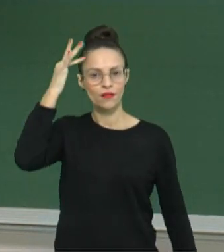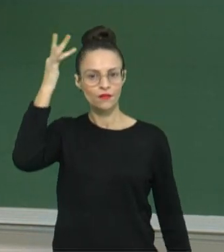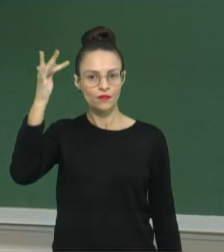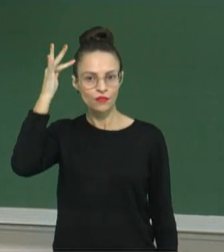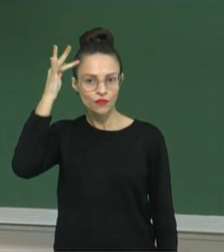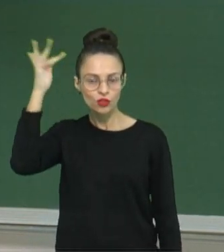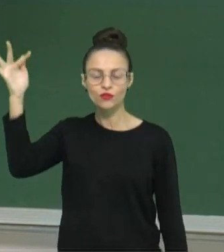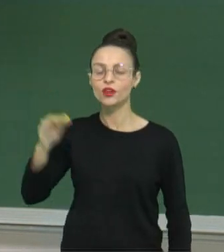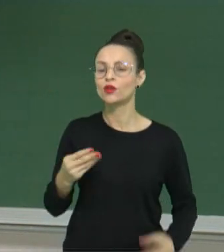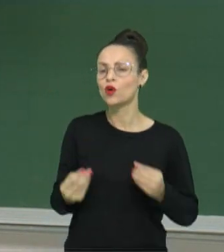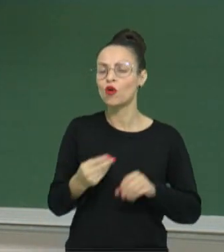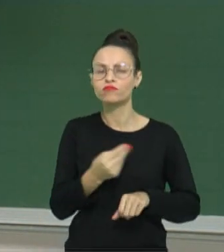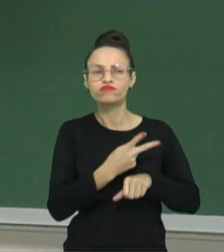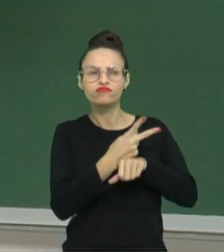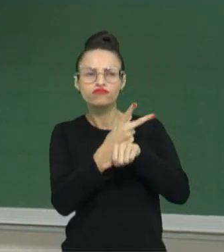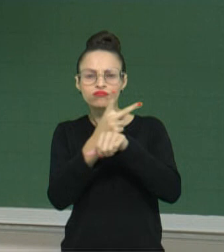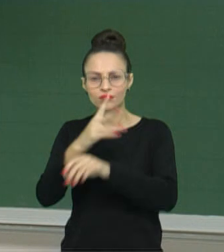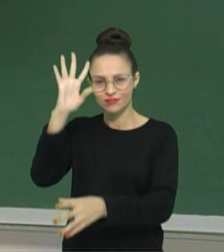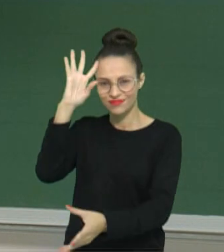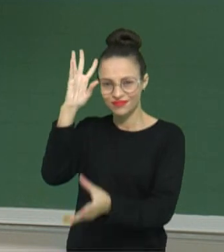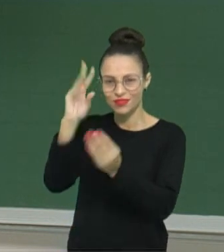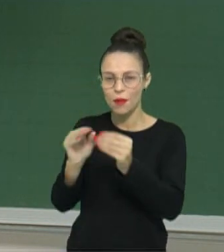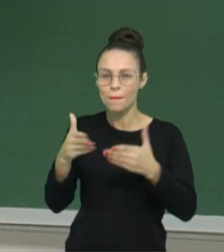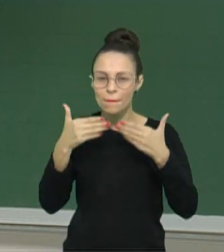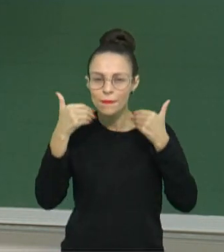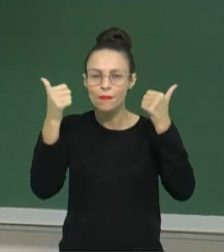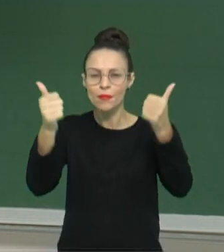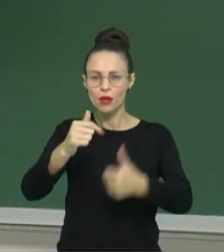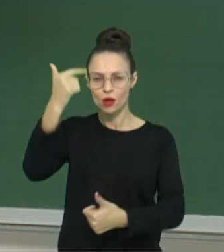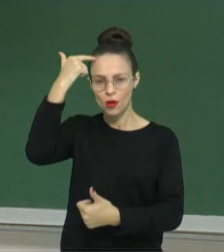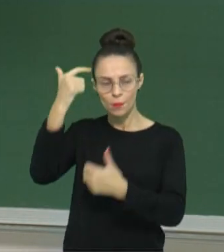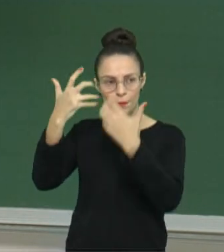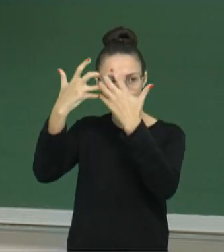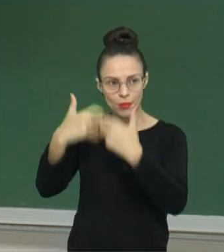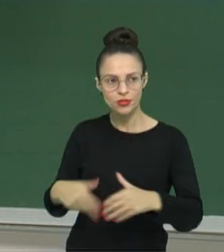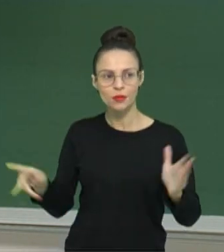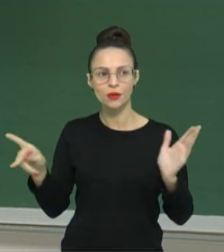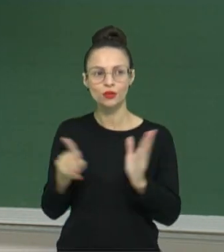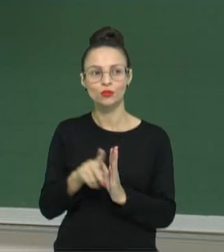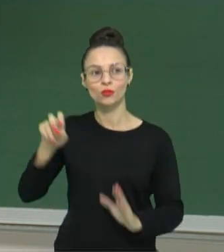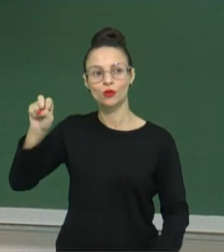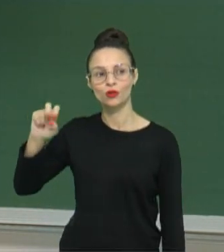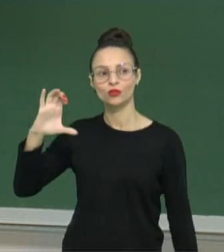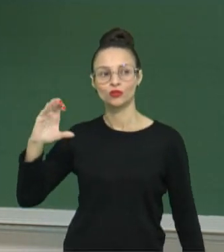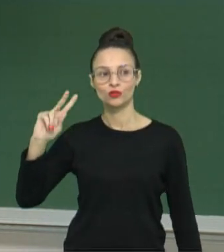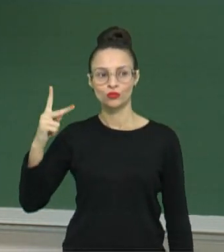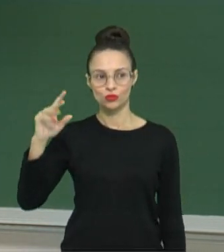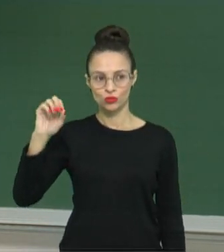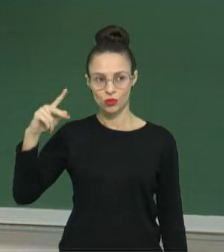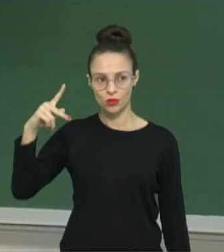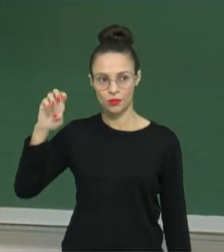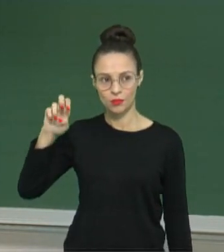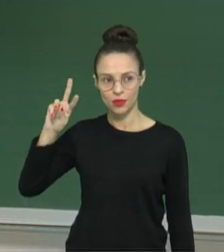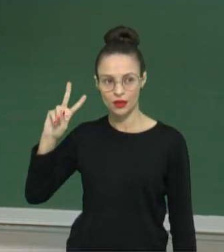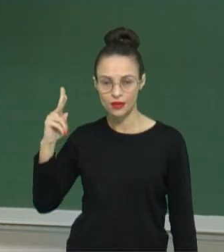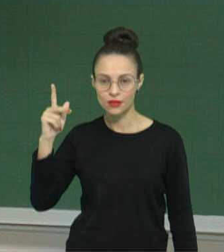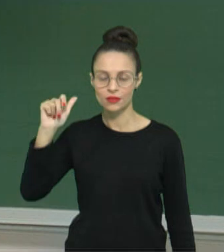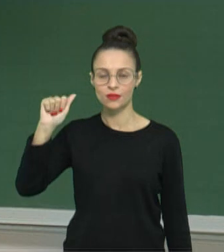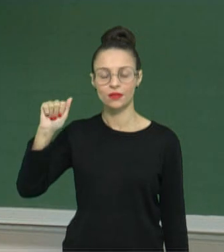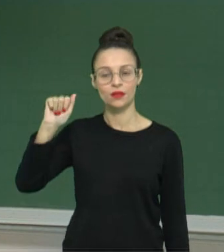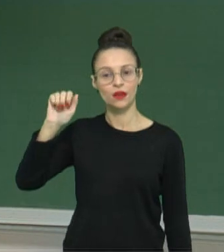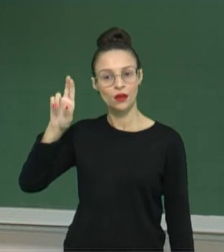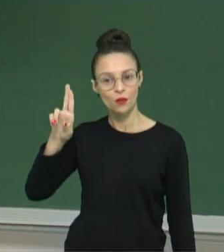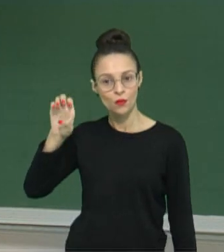de compreender melhor o pensamento de Schopenhauer e de buscar esse conhecimento filosófico pelo qual ele foi